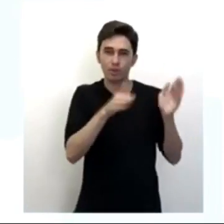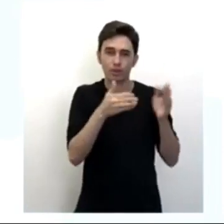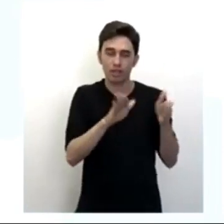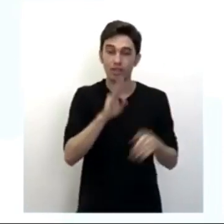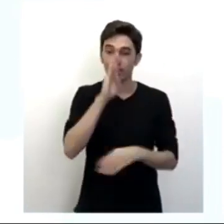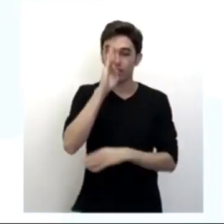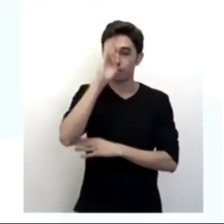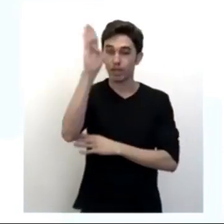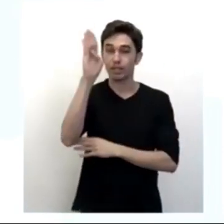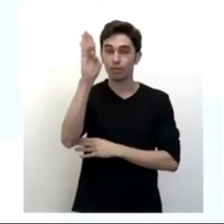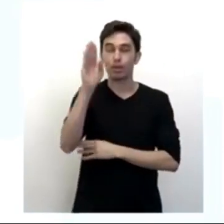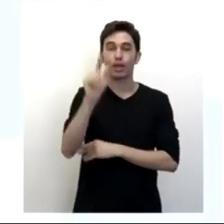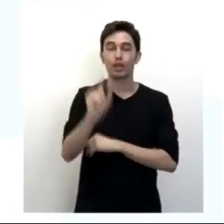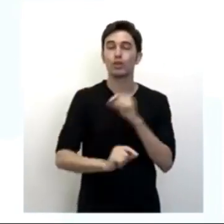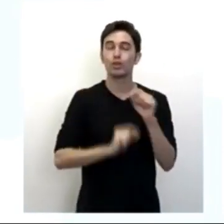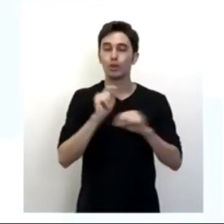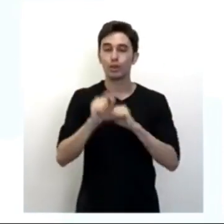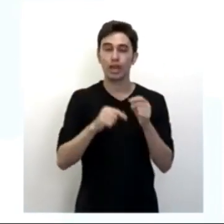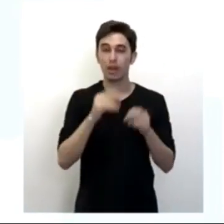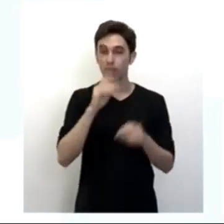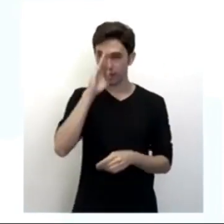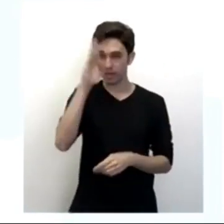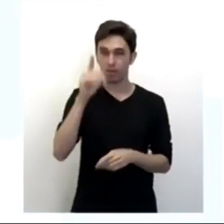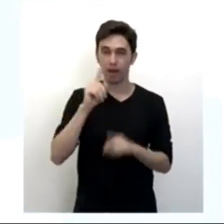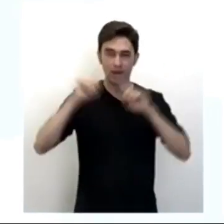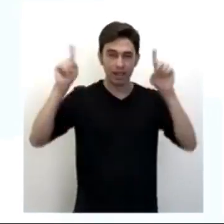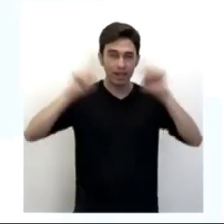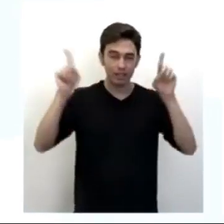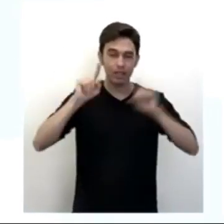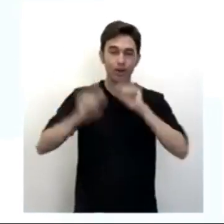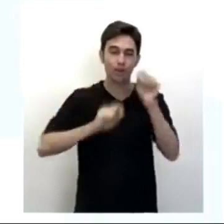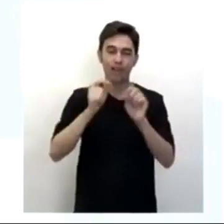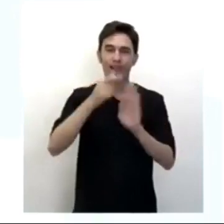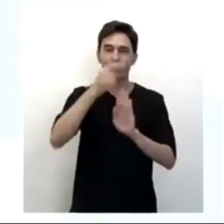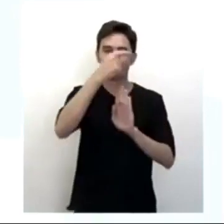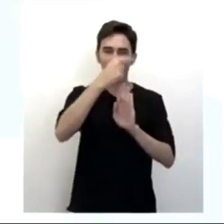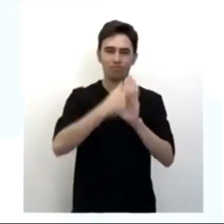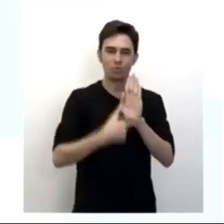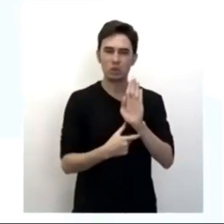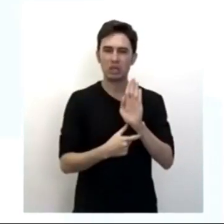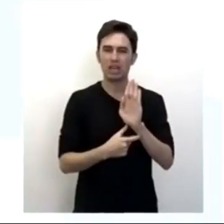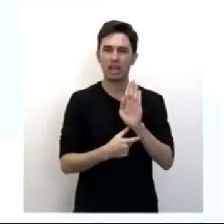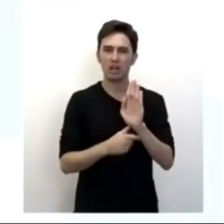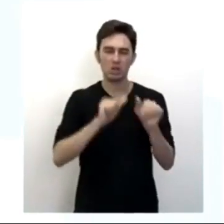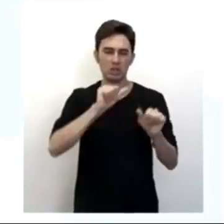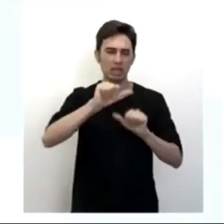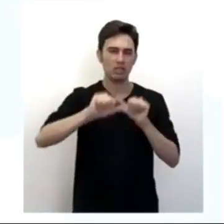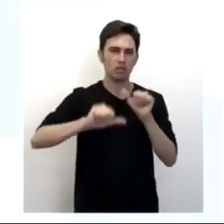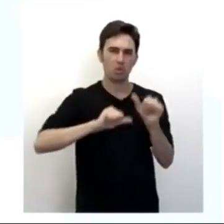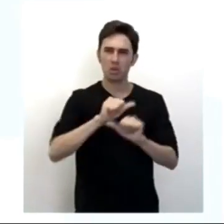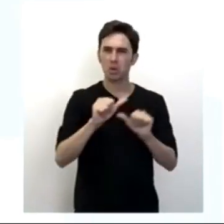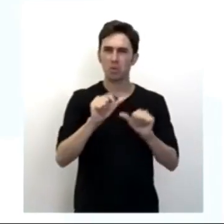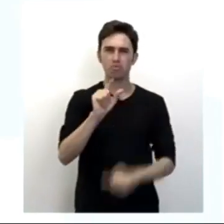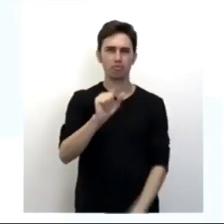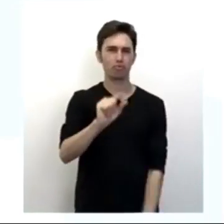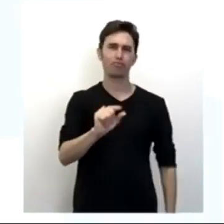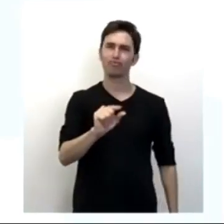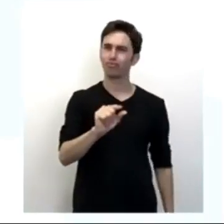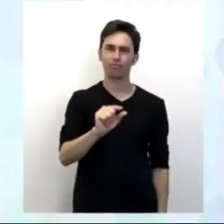era a principal crítica que vinha até dos marxistas, ele era um modelo pouco transformador, porque